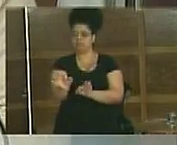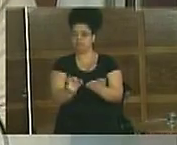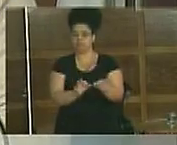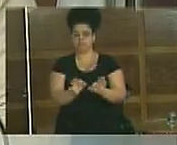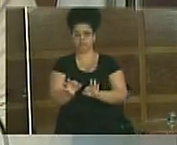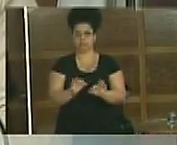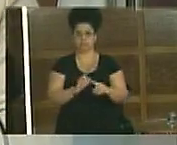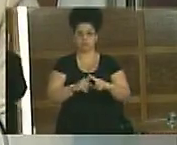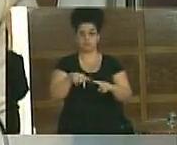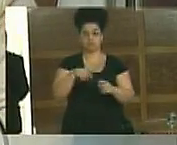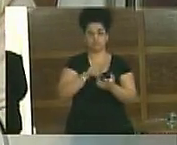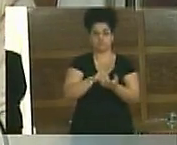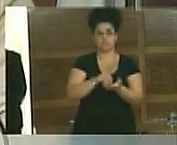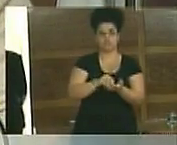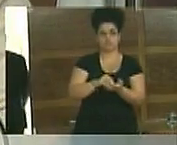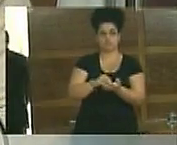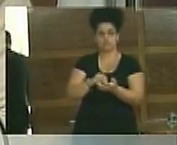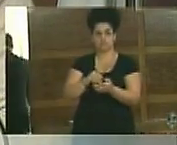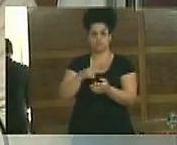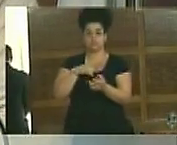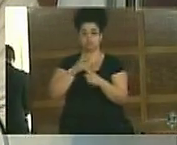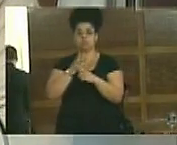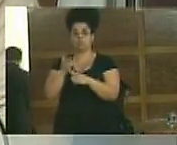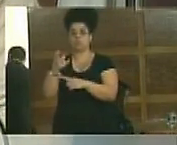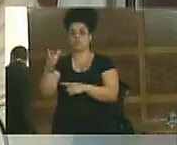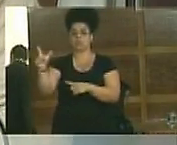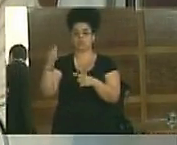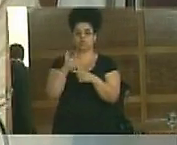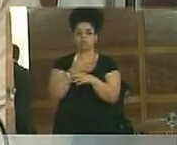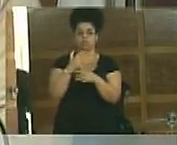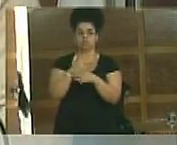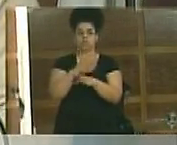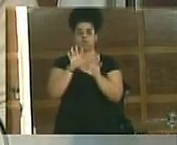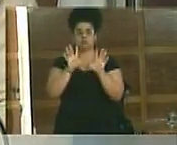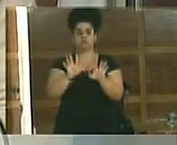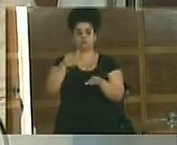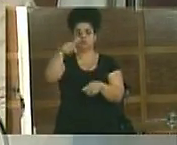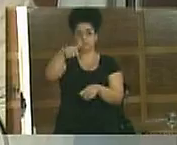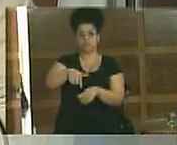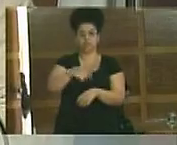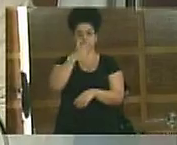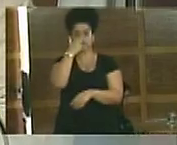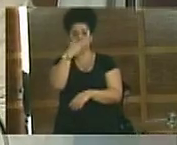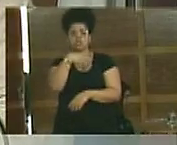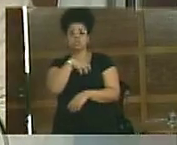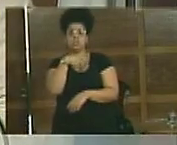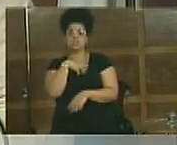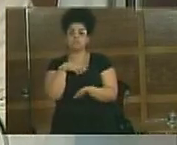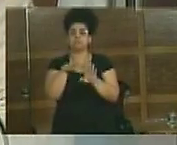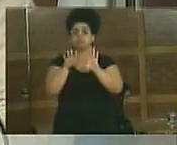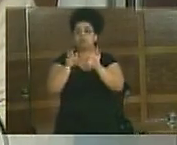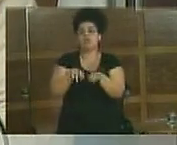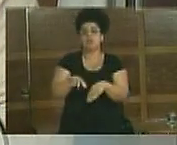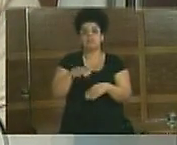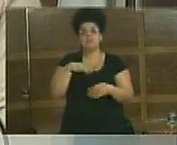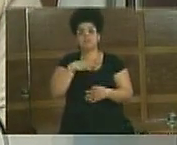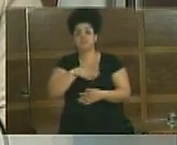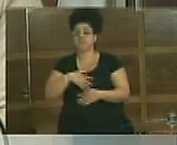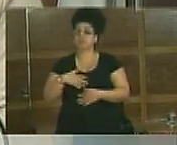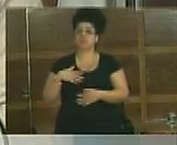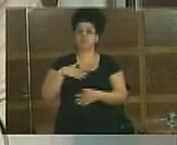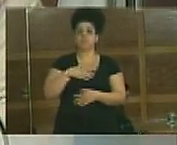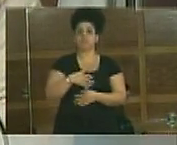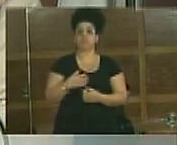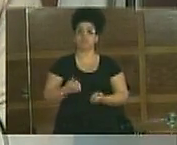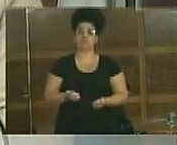funcionar de uma forma diferente, eles vão procurar outra cidade. Mas aqui eles estão se sentindo bem. Aqui eles estão se sentindo bem. Então, volto a